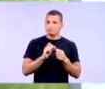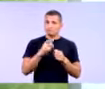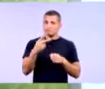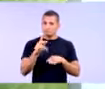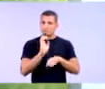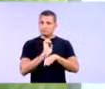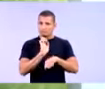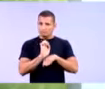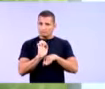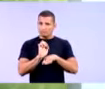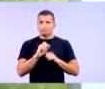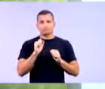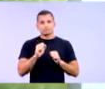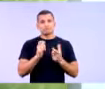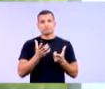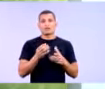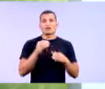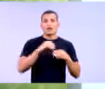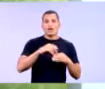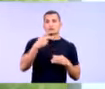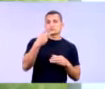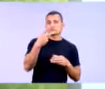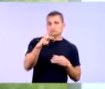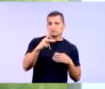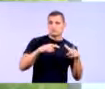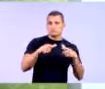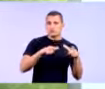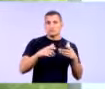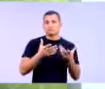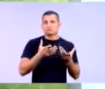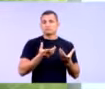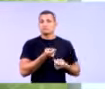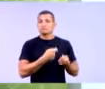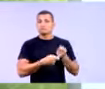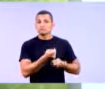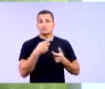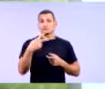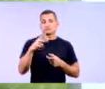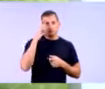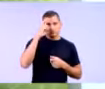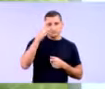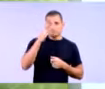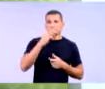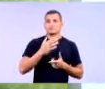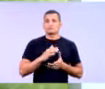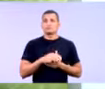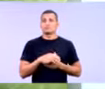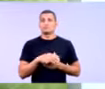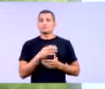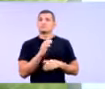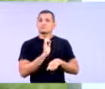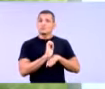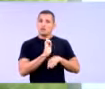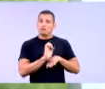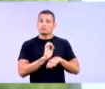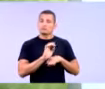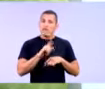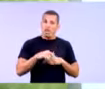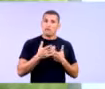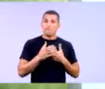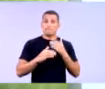dentro do próprio ambiente de trabalho seu, negociando aí com o seu chefe, né? De repente, o estágio não é um